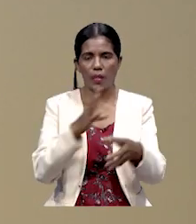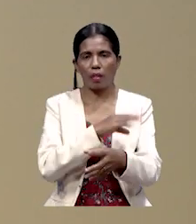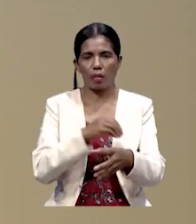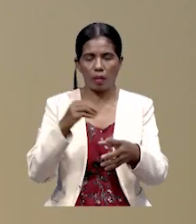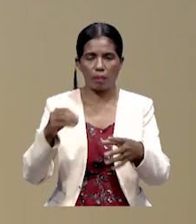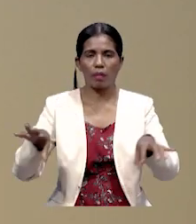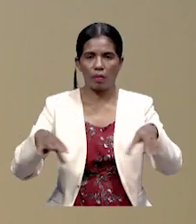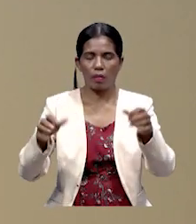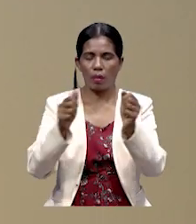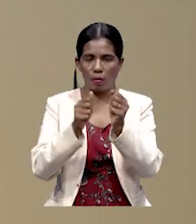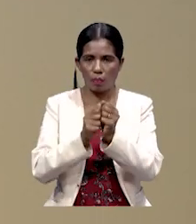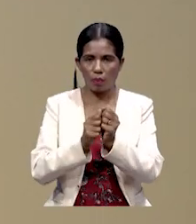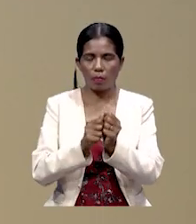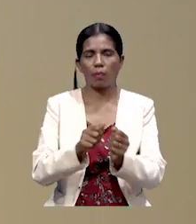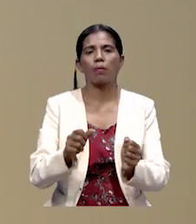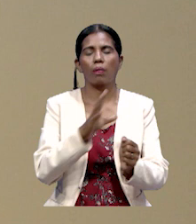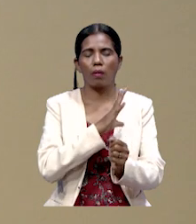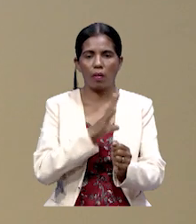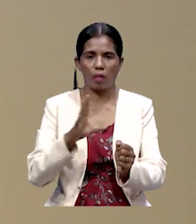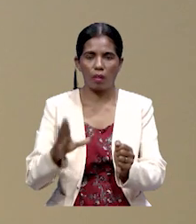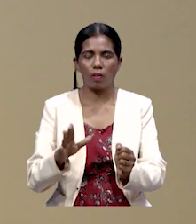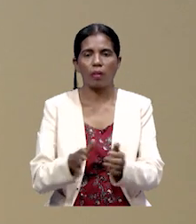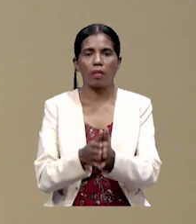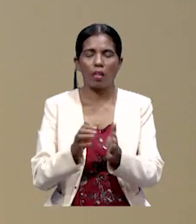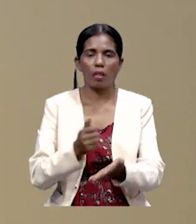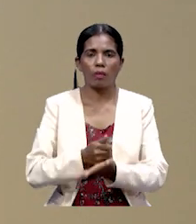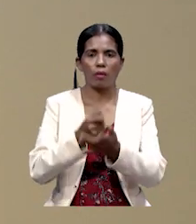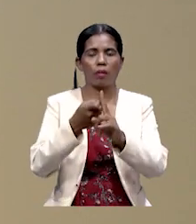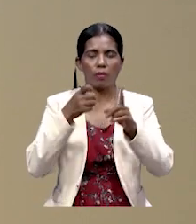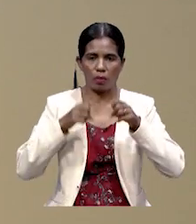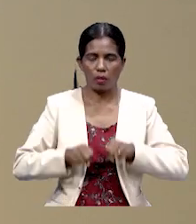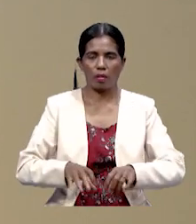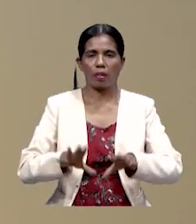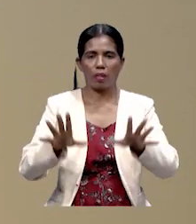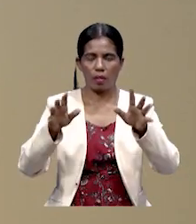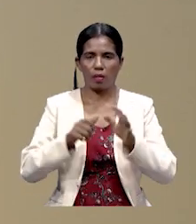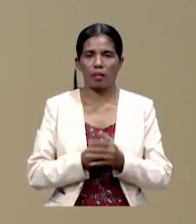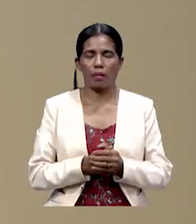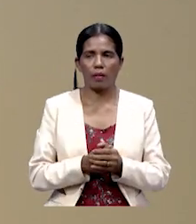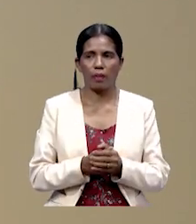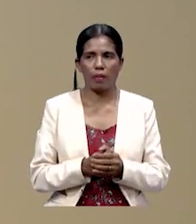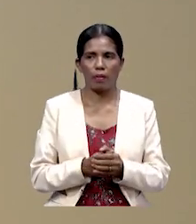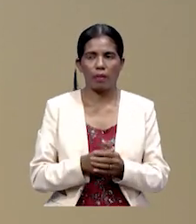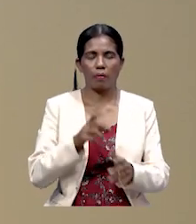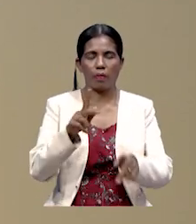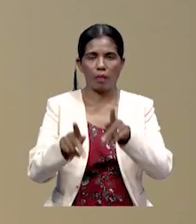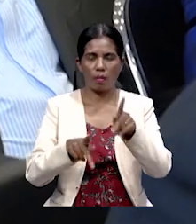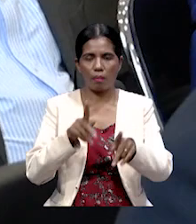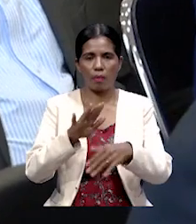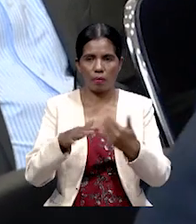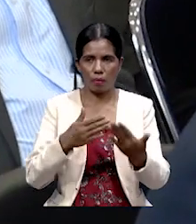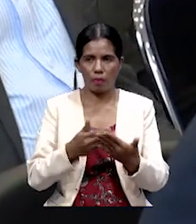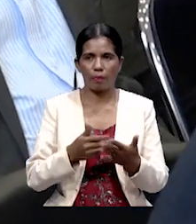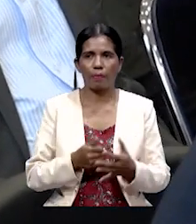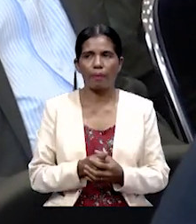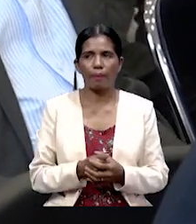sua subsistência e do seu sustento, através da pesca e da colheita de espécies marinhas como o atum, o polvo ou as algas.